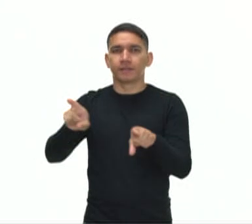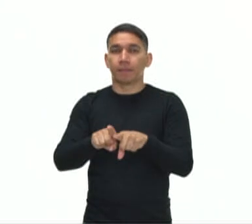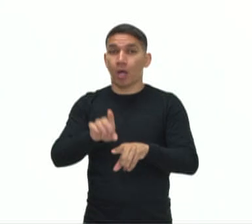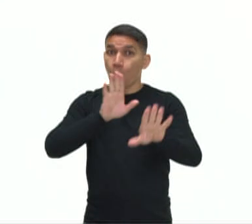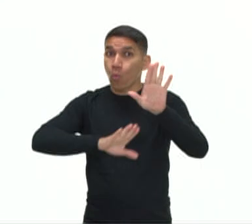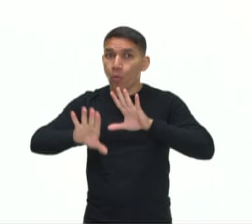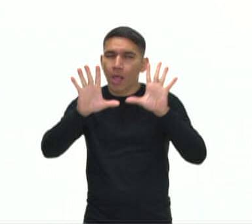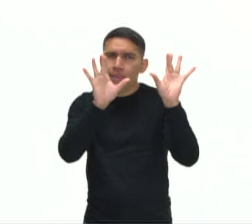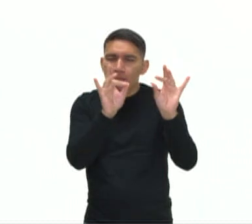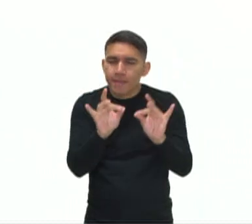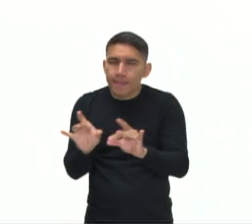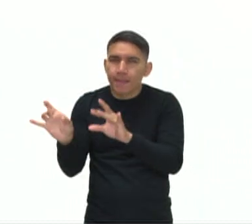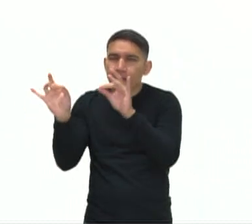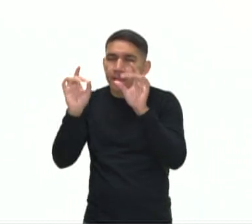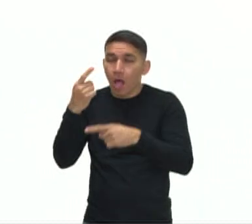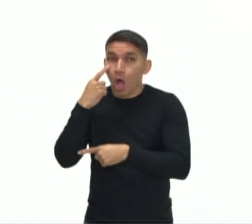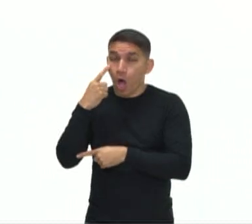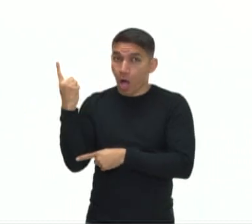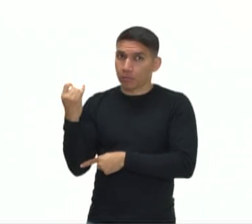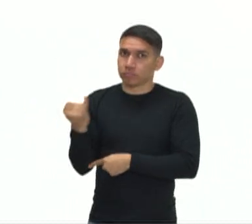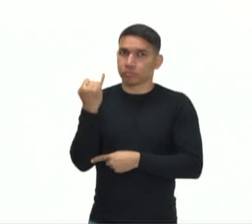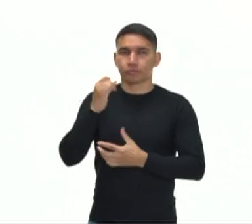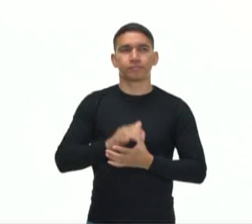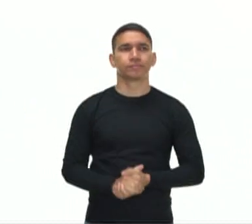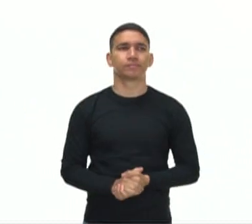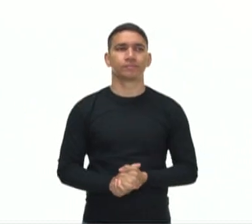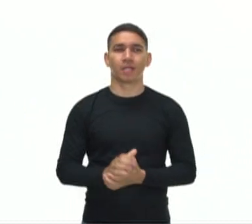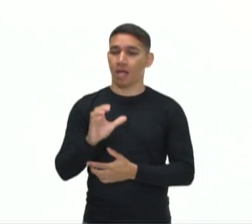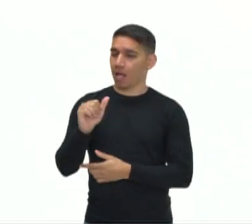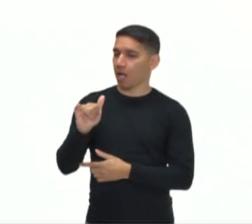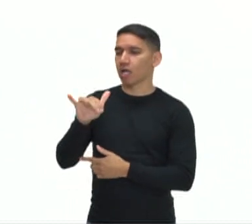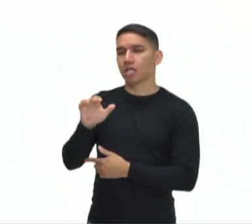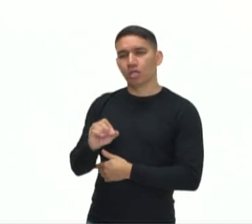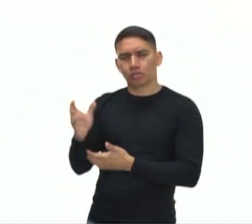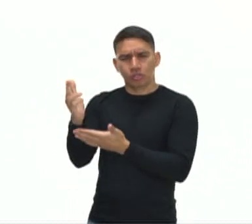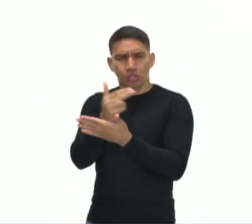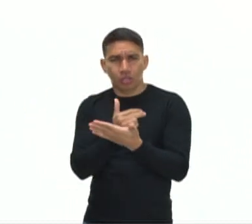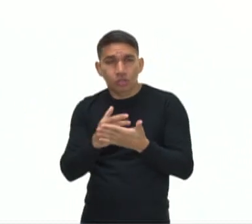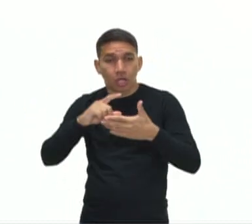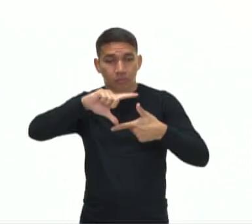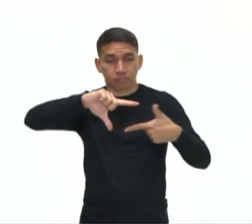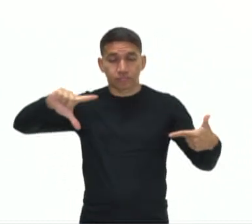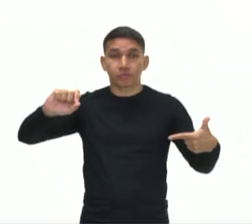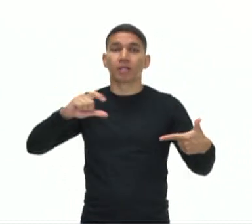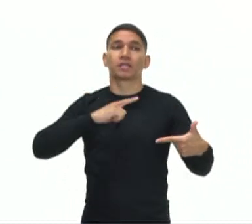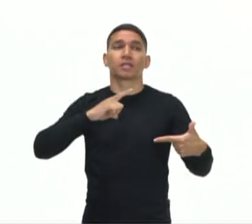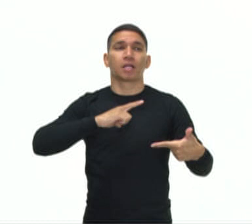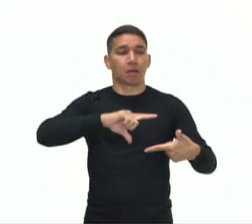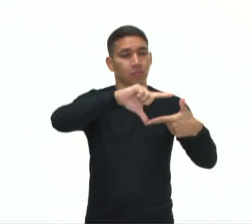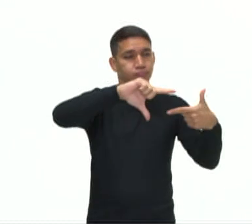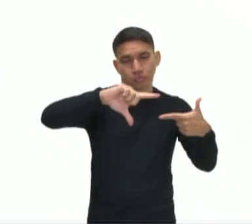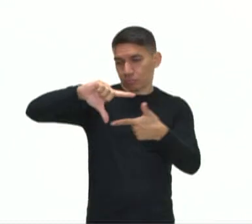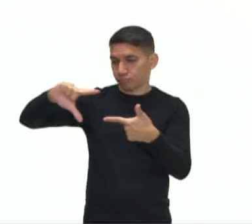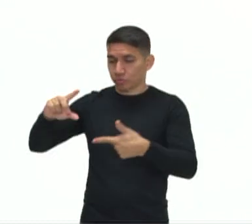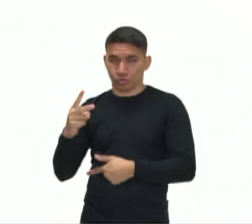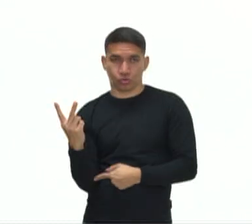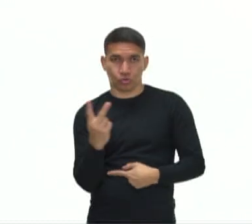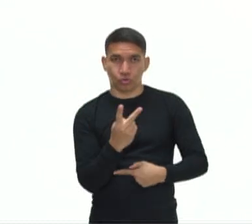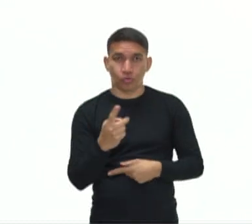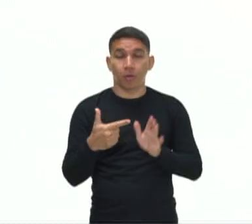Cuidado com os detalhes dessa figura. Caio desenhou uma figura formada por dois retângulos e indicou as